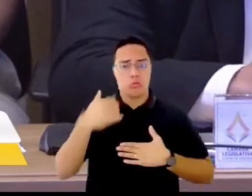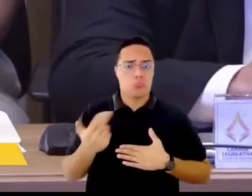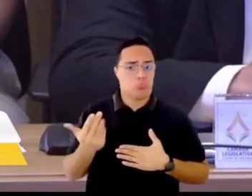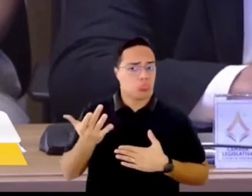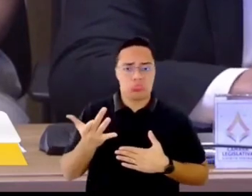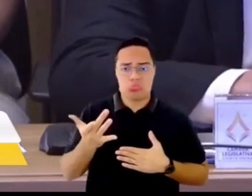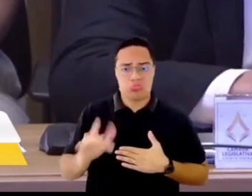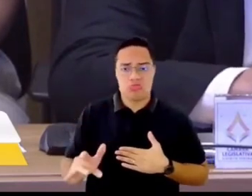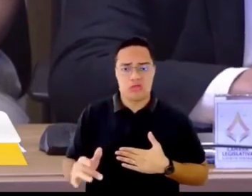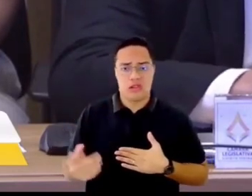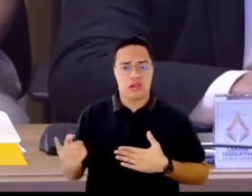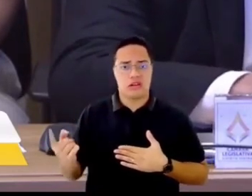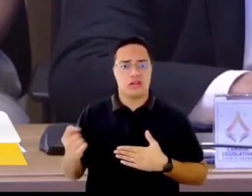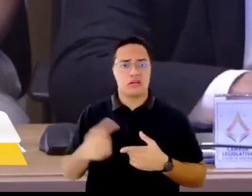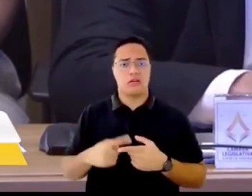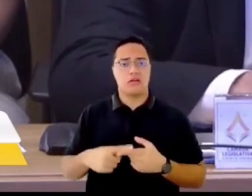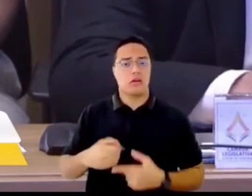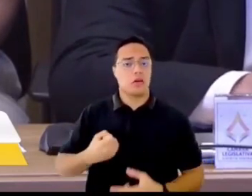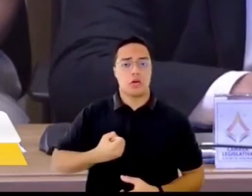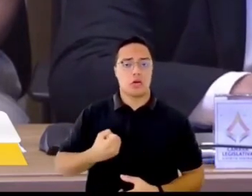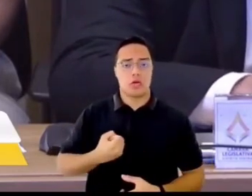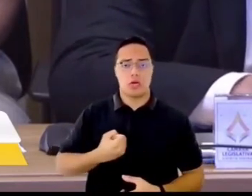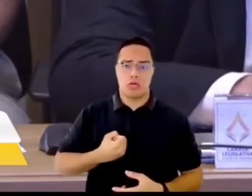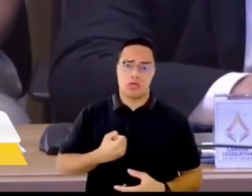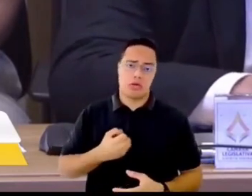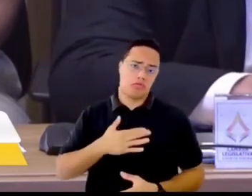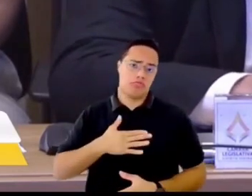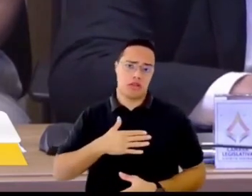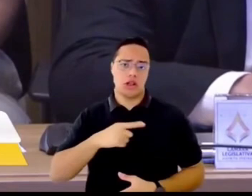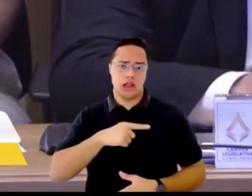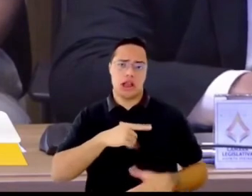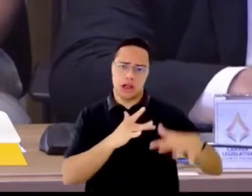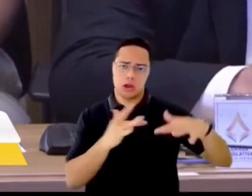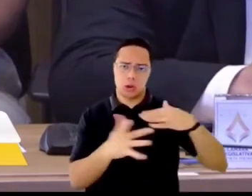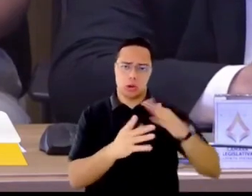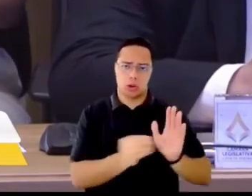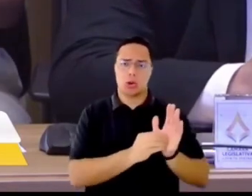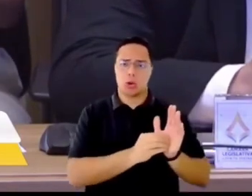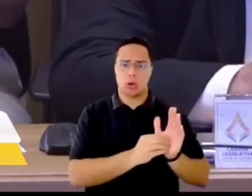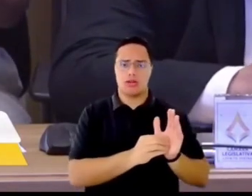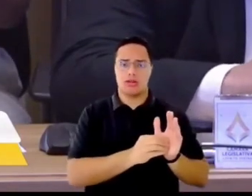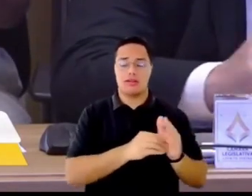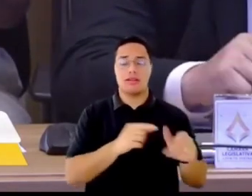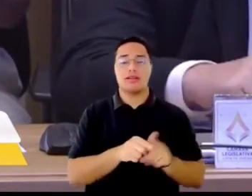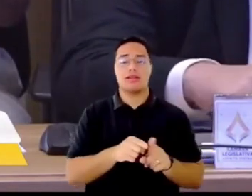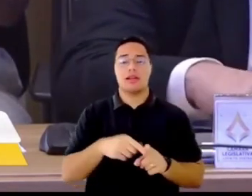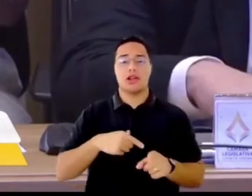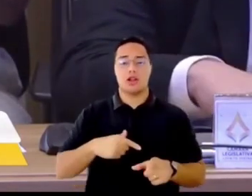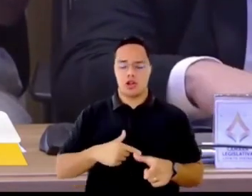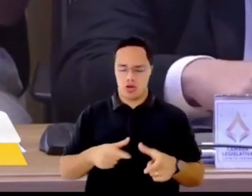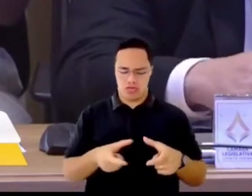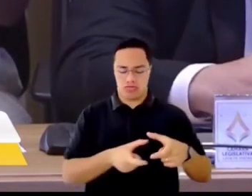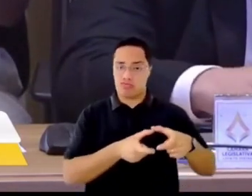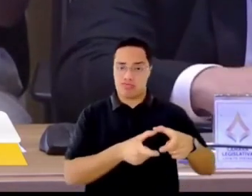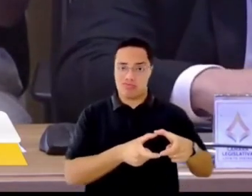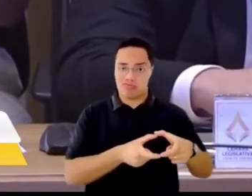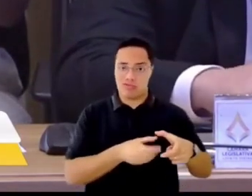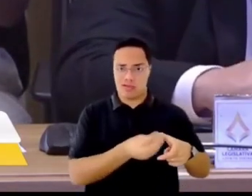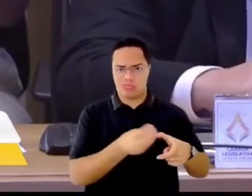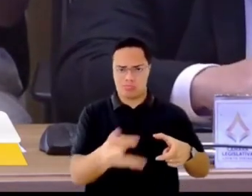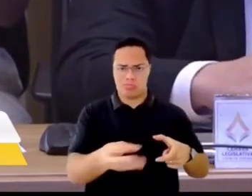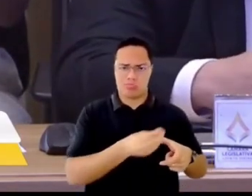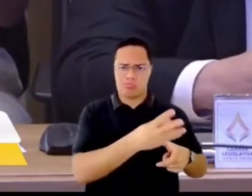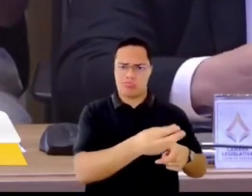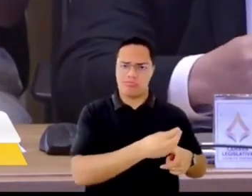porque o meu número tinha nas minhas redes sociais e eu distribuía um cartão de visitas com os endereços das